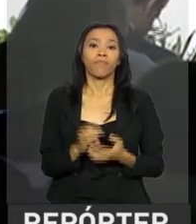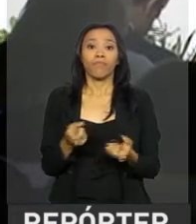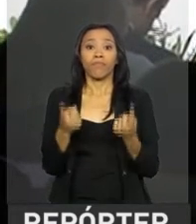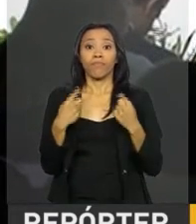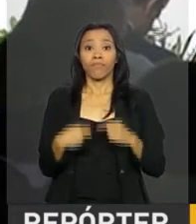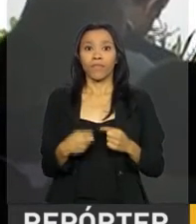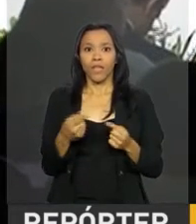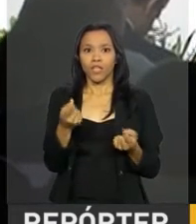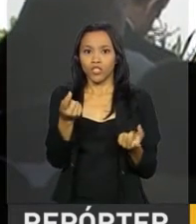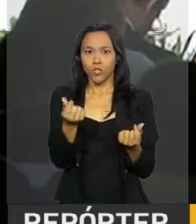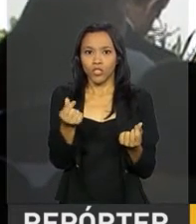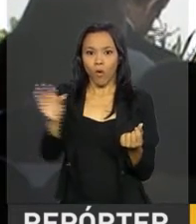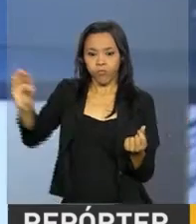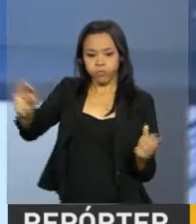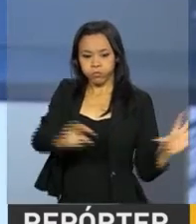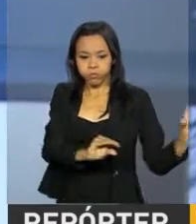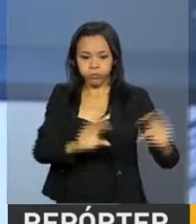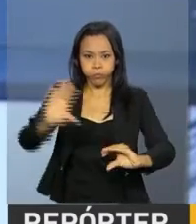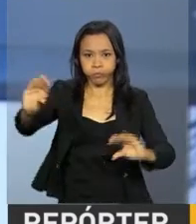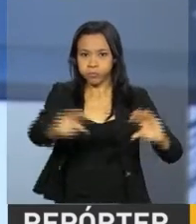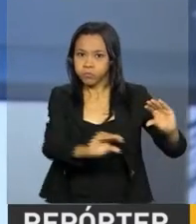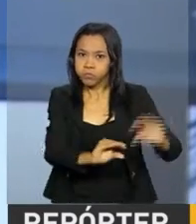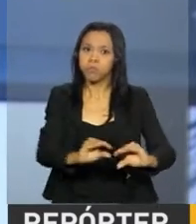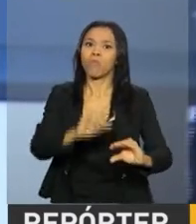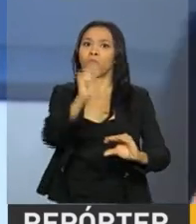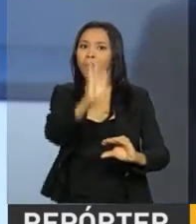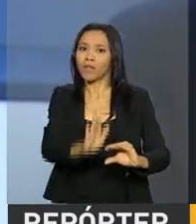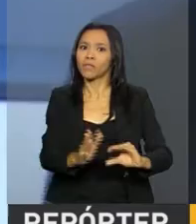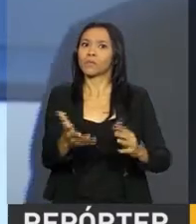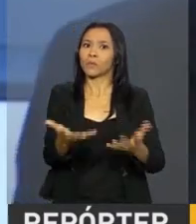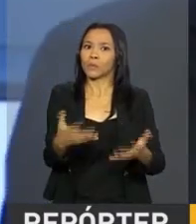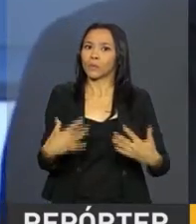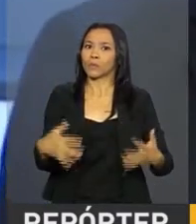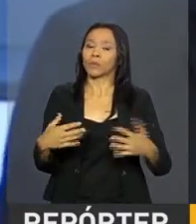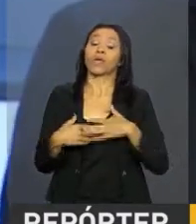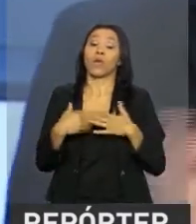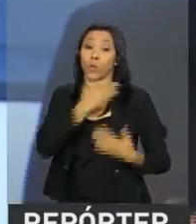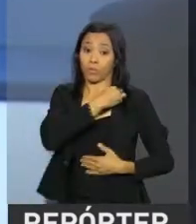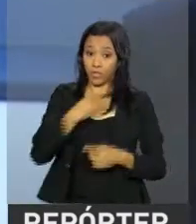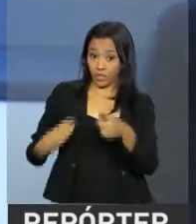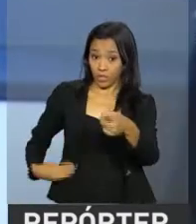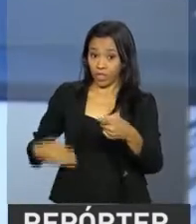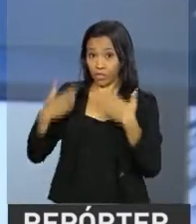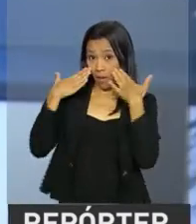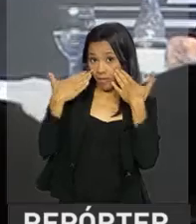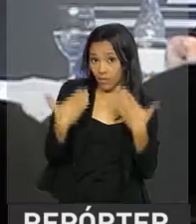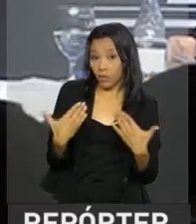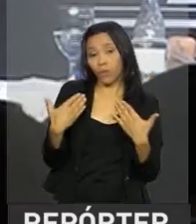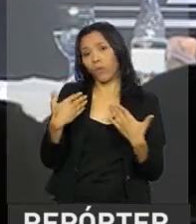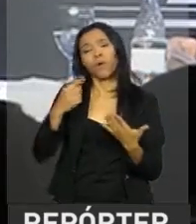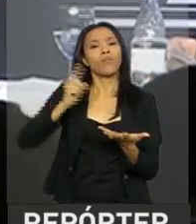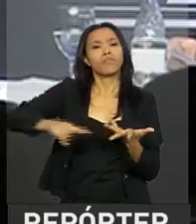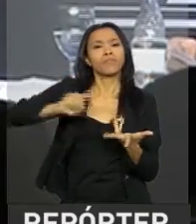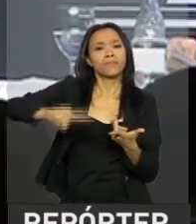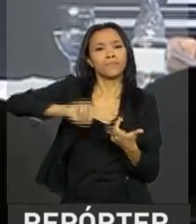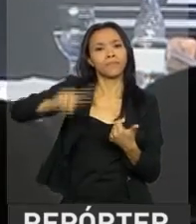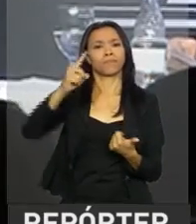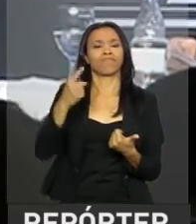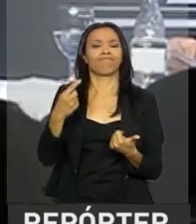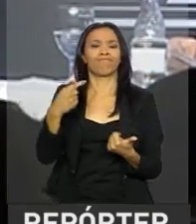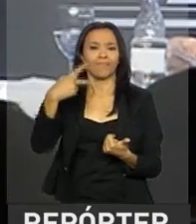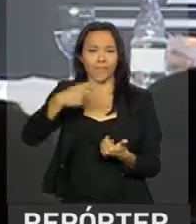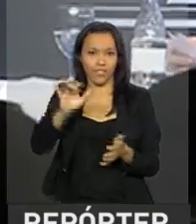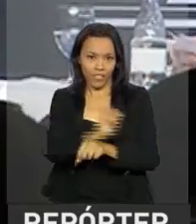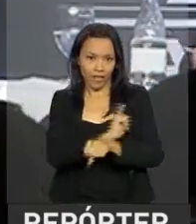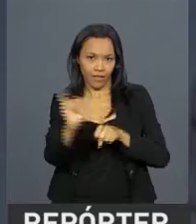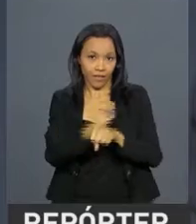Atrair investimentos. Ministros apresentaram a empresários ações do governo para a retomada da economia. Entre as medidas está a